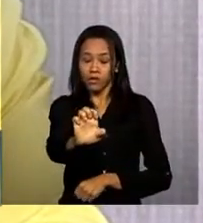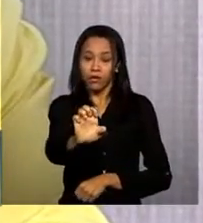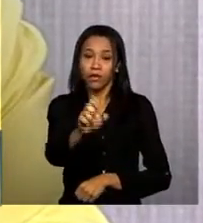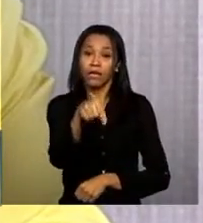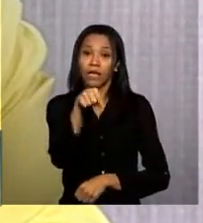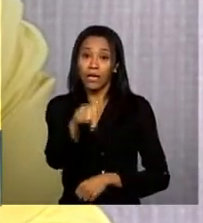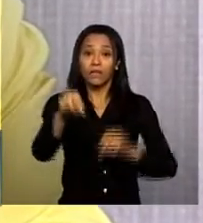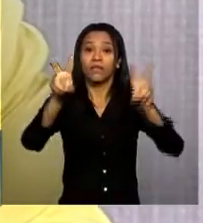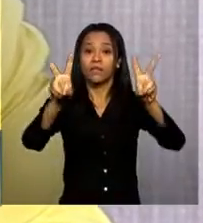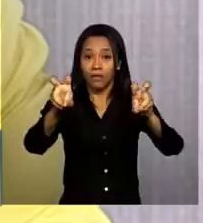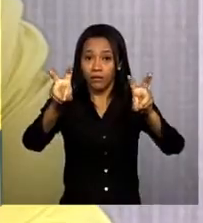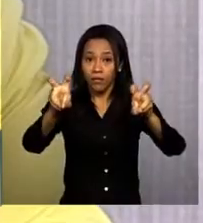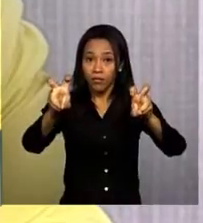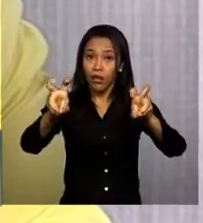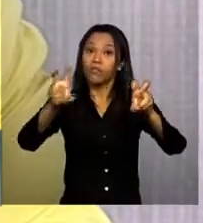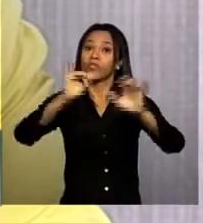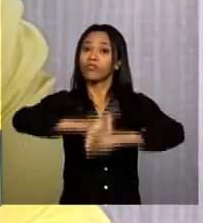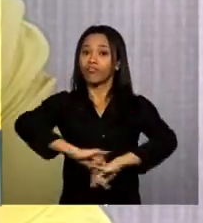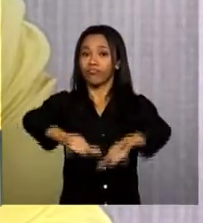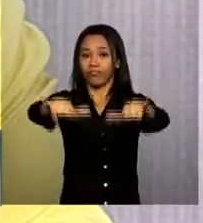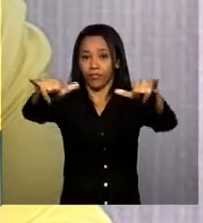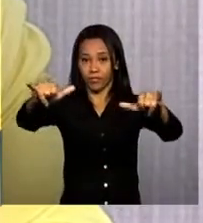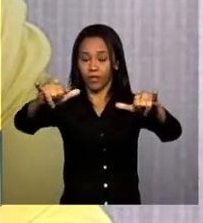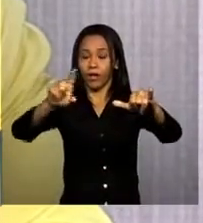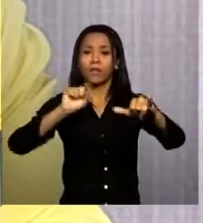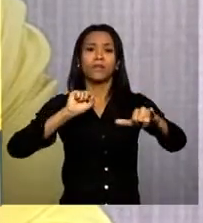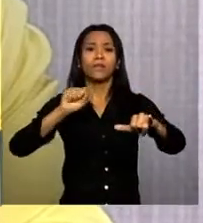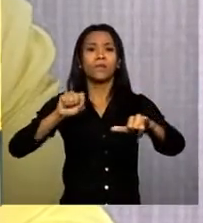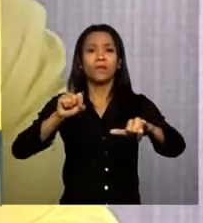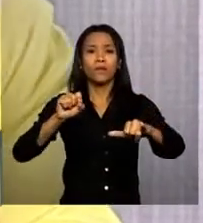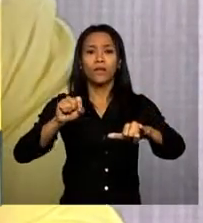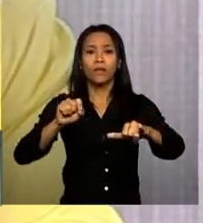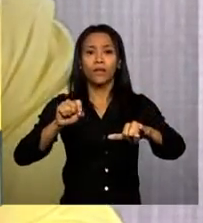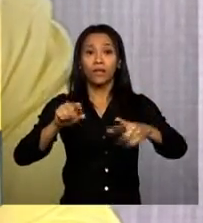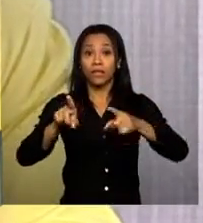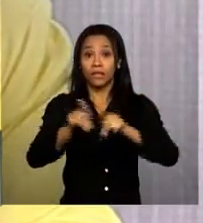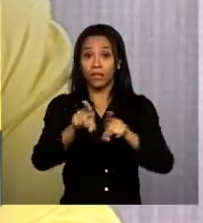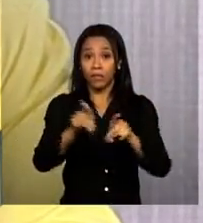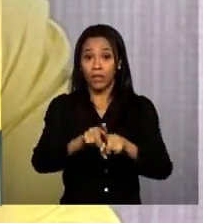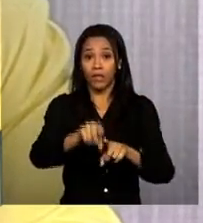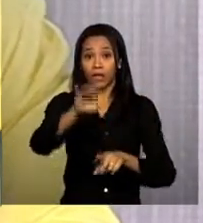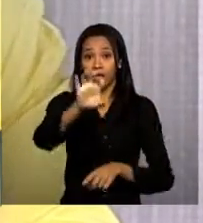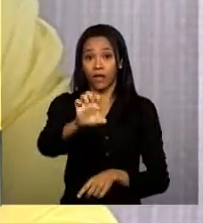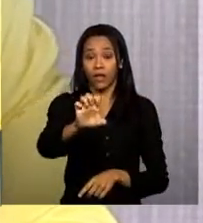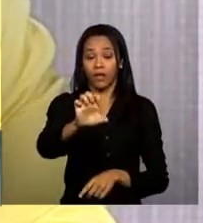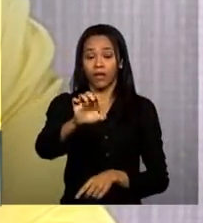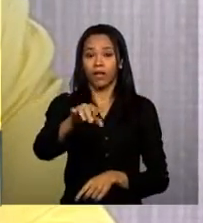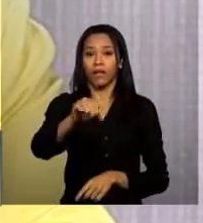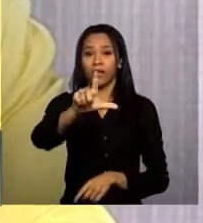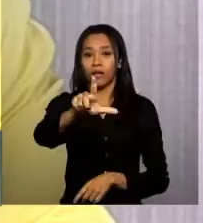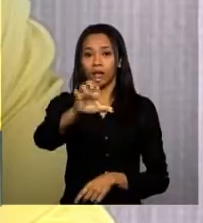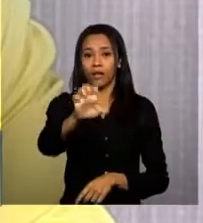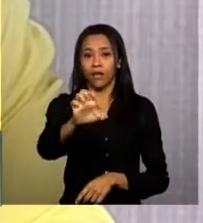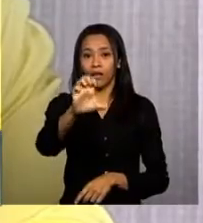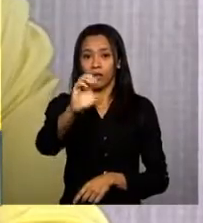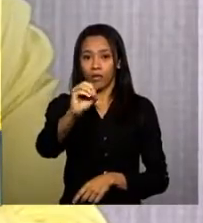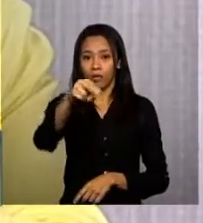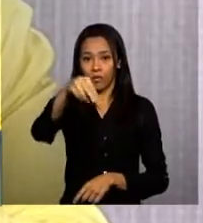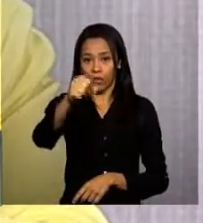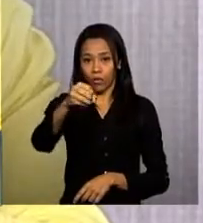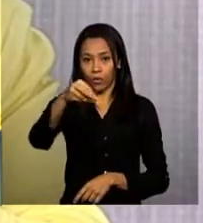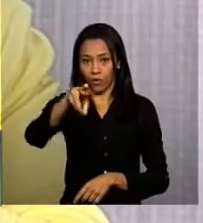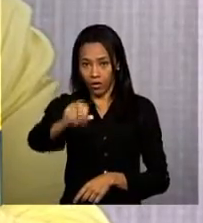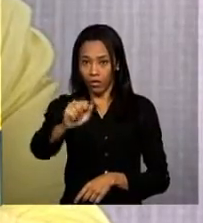foi destaque no discurso de recondução da ministra Eleonora. Então, a ministra ficou